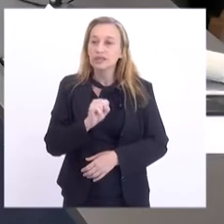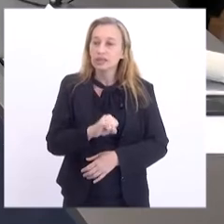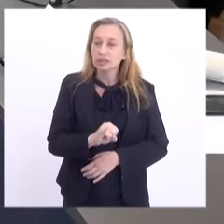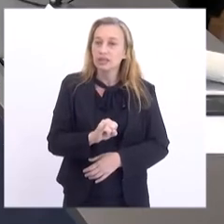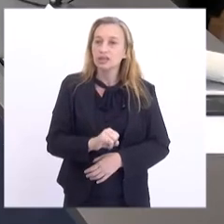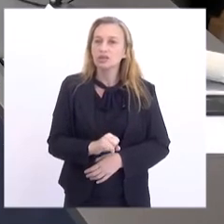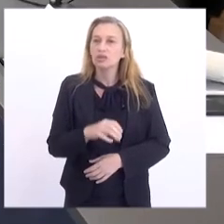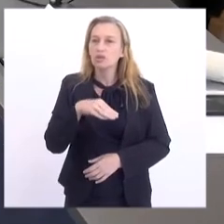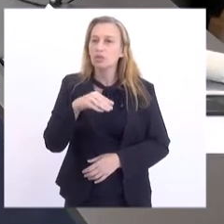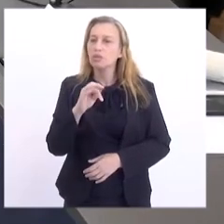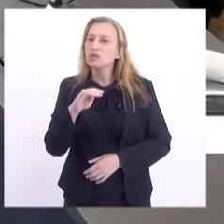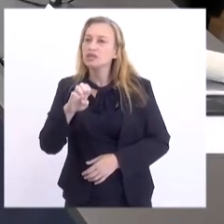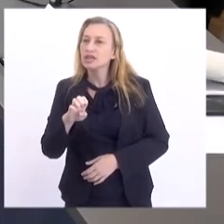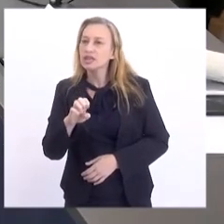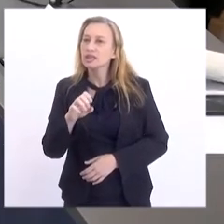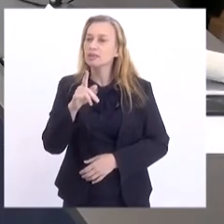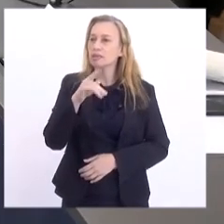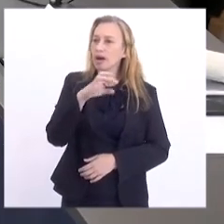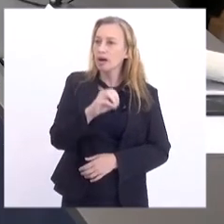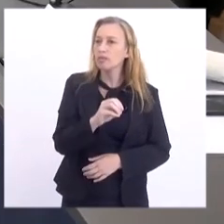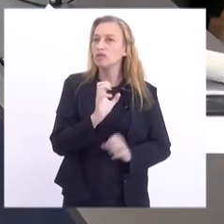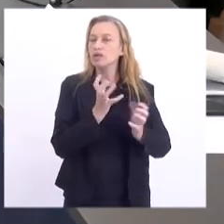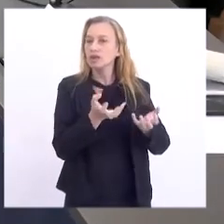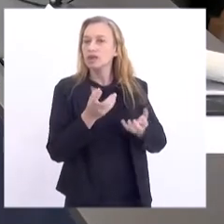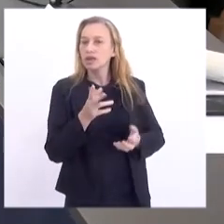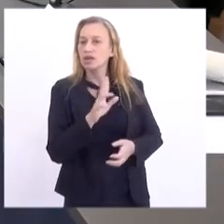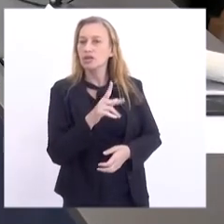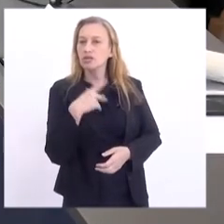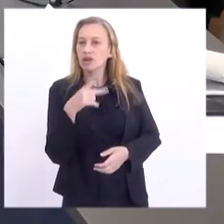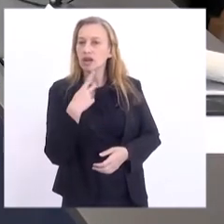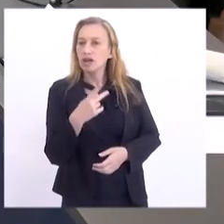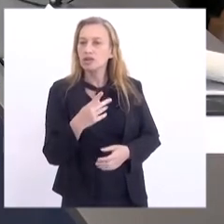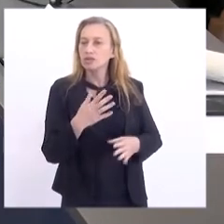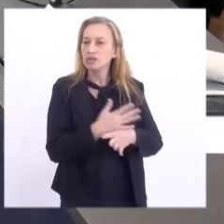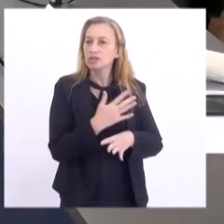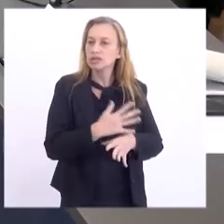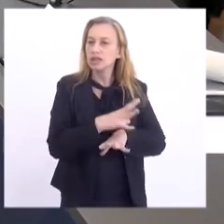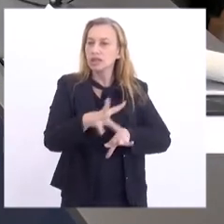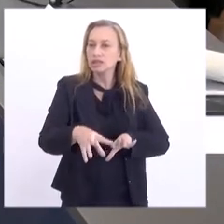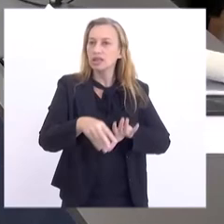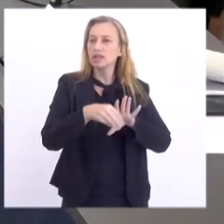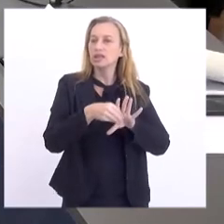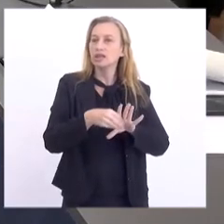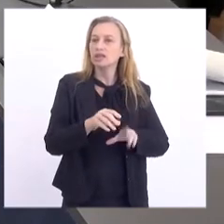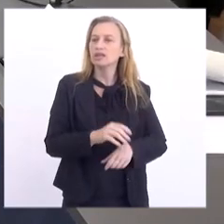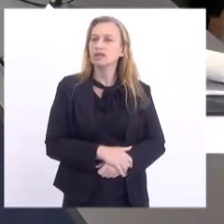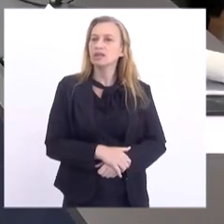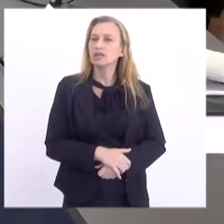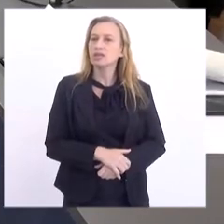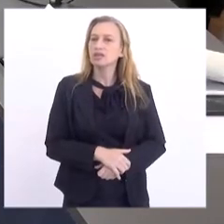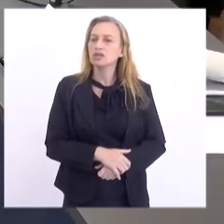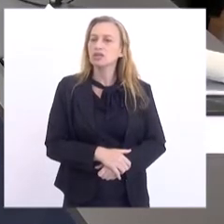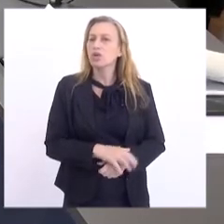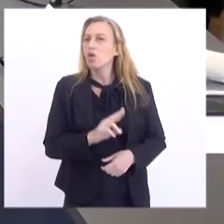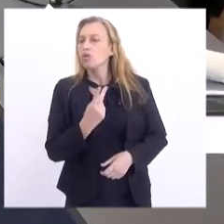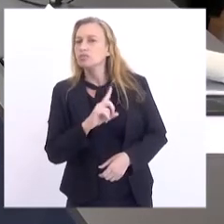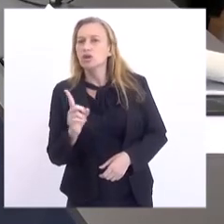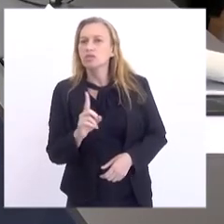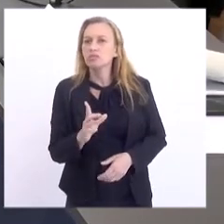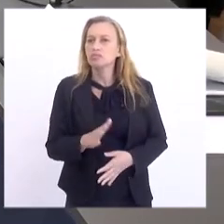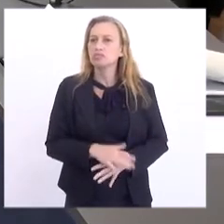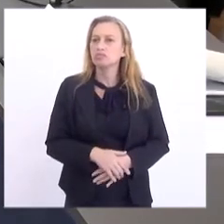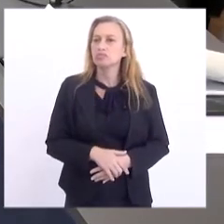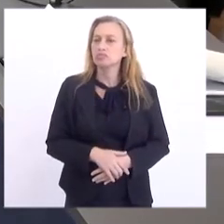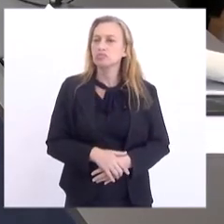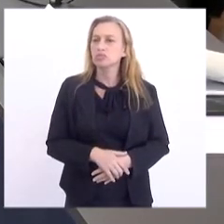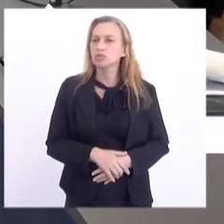o montante Pablo que quer fazer algum comentário sobre cidade integrada sec é ou não também que